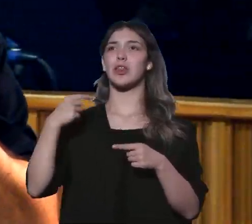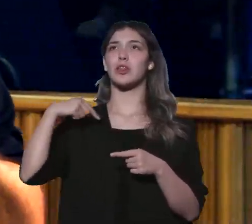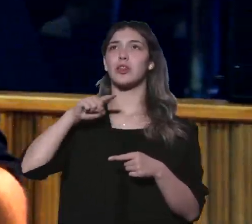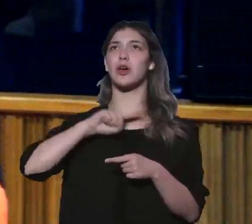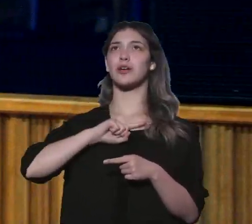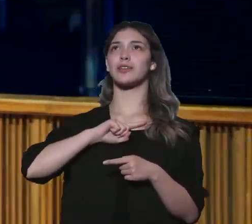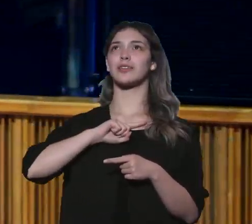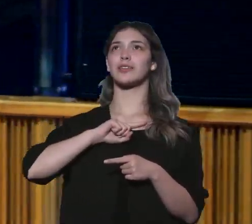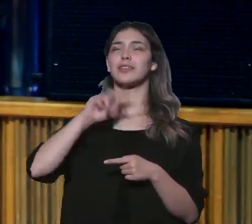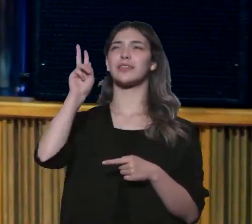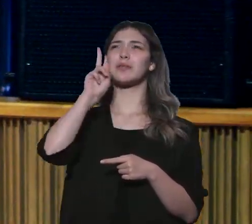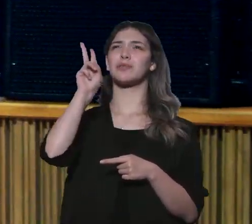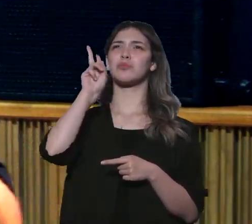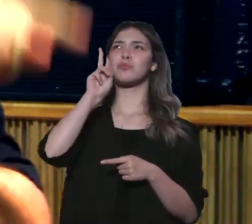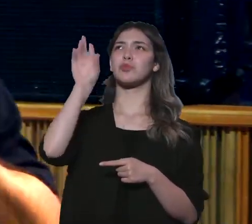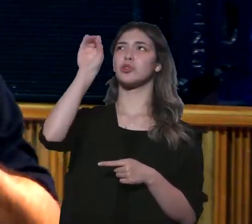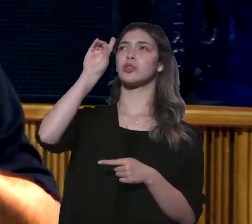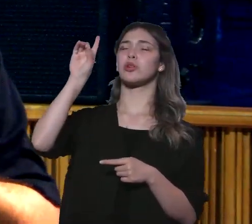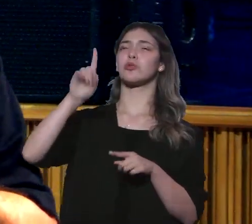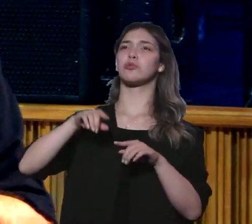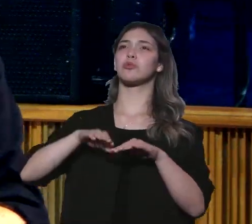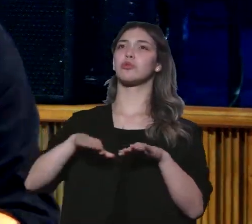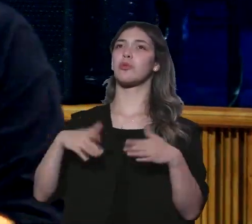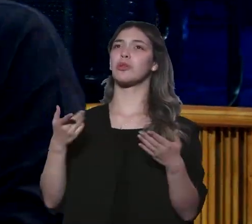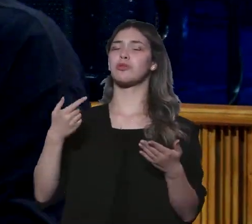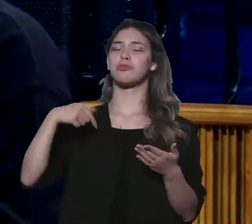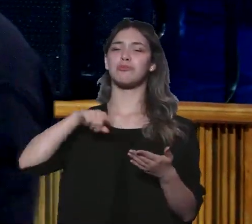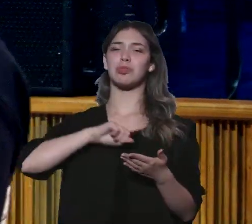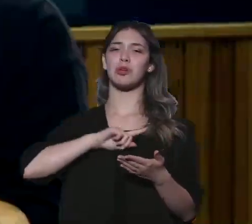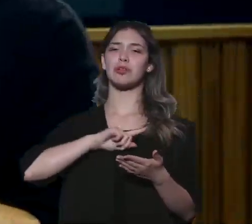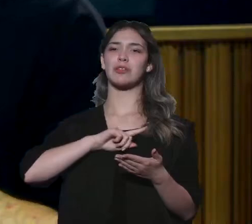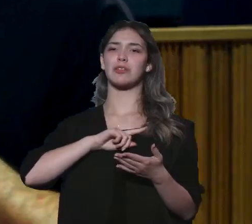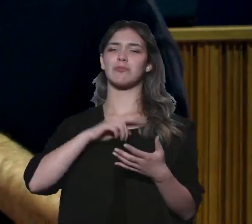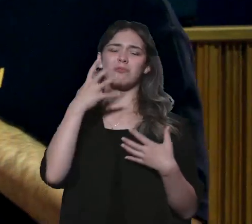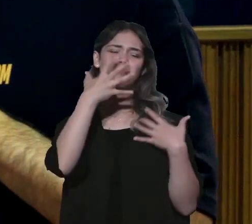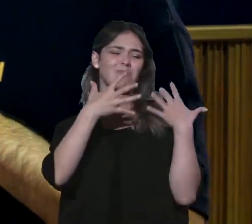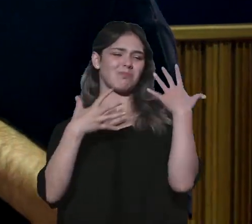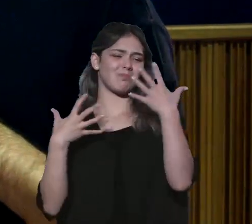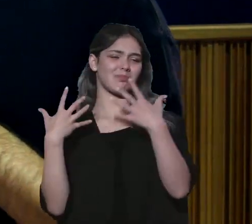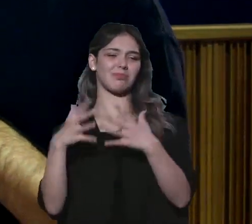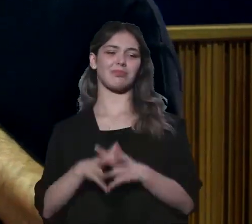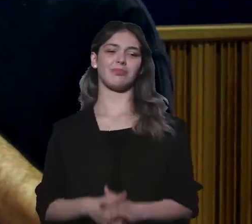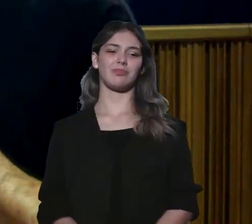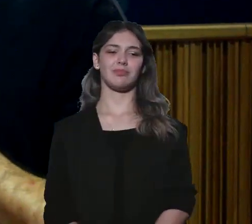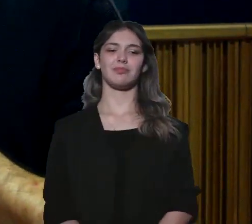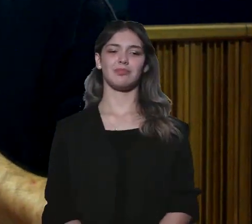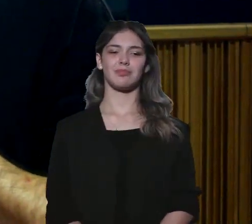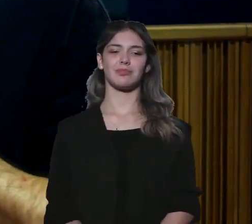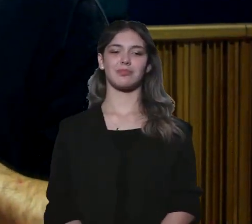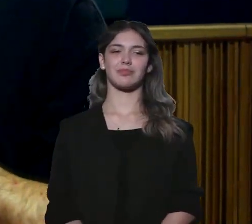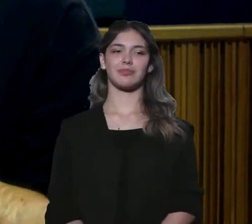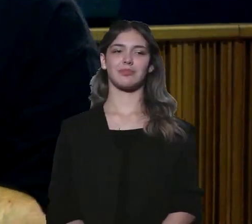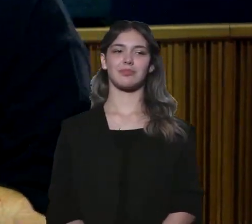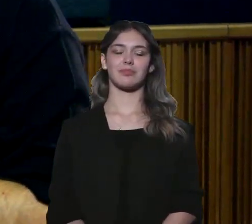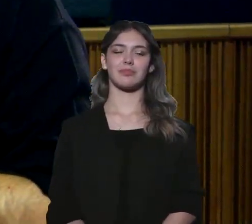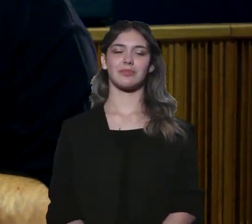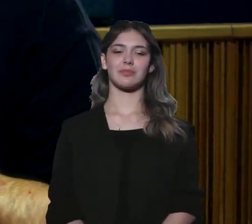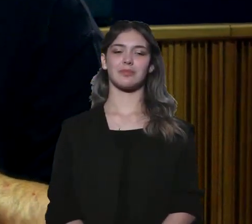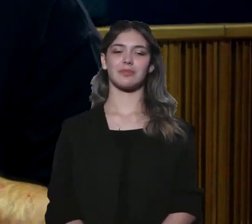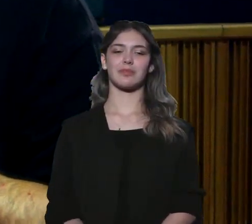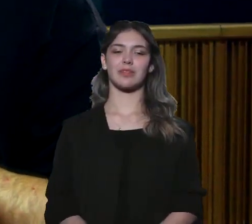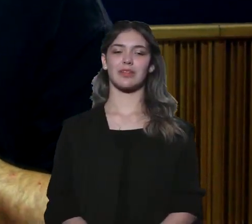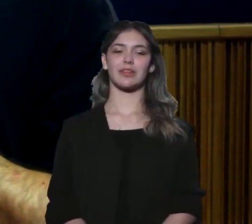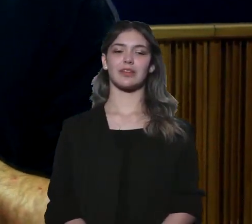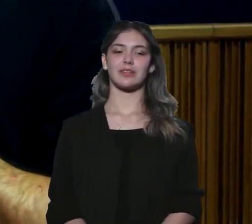O teu amigo te chamou e você falou: eu vou ver. Quem sabe Deus exista